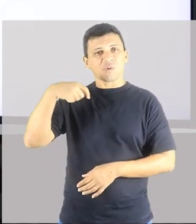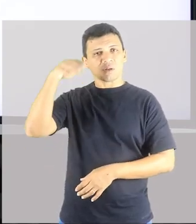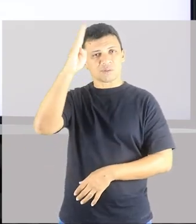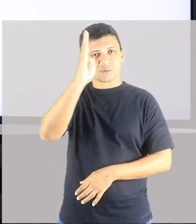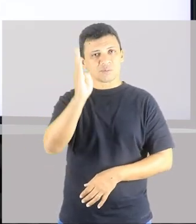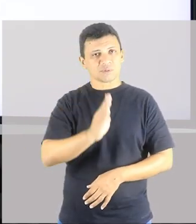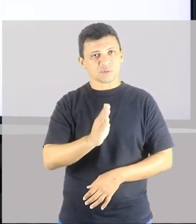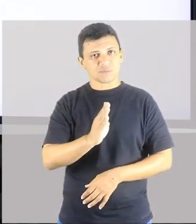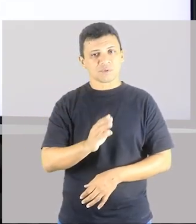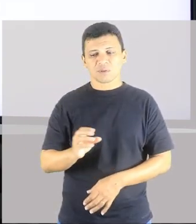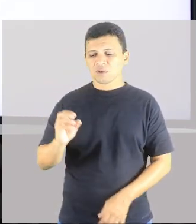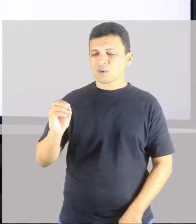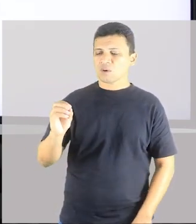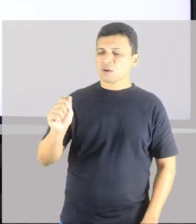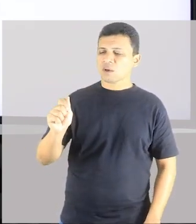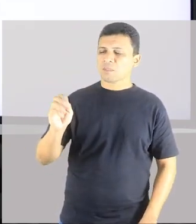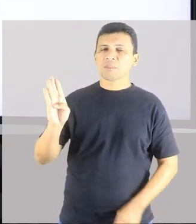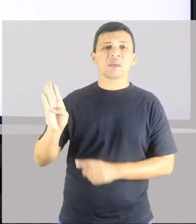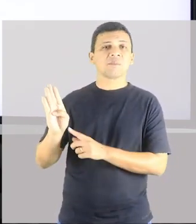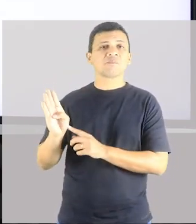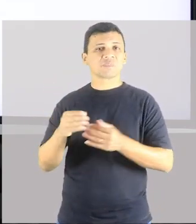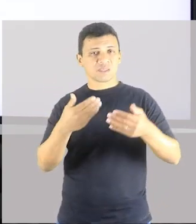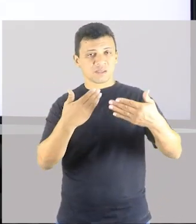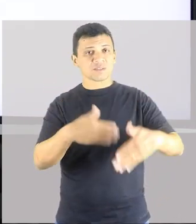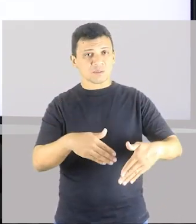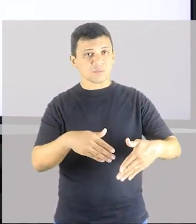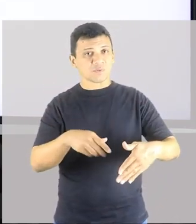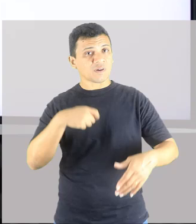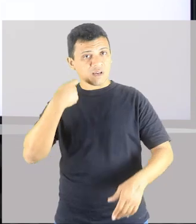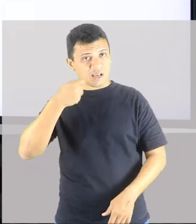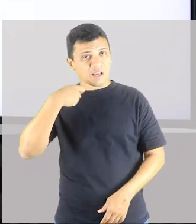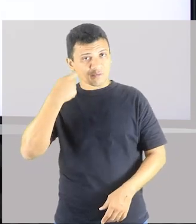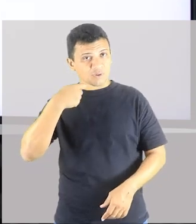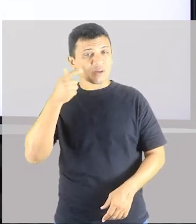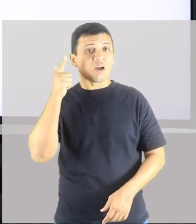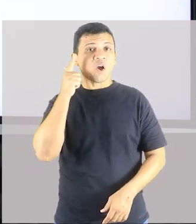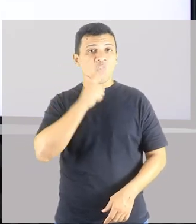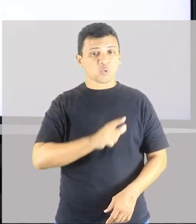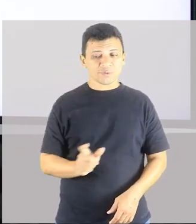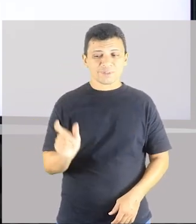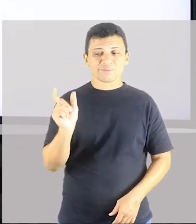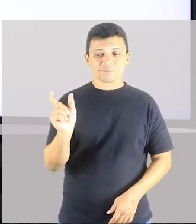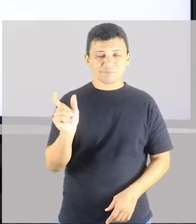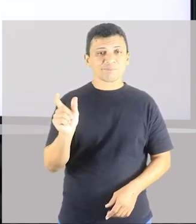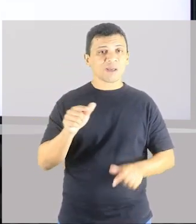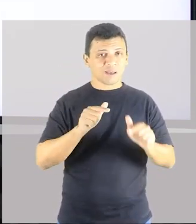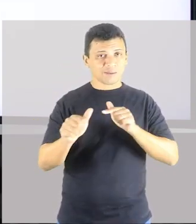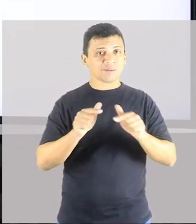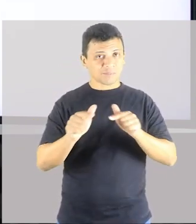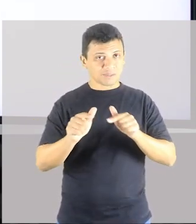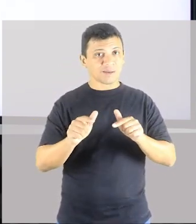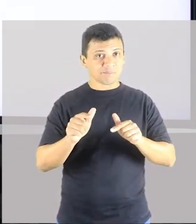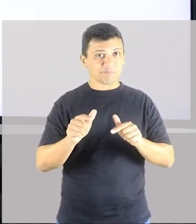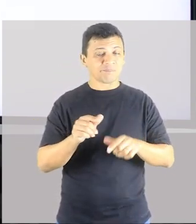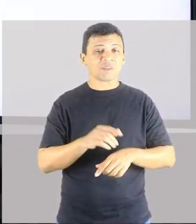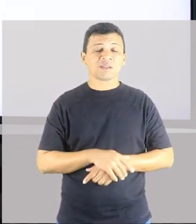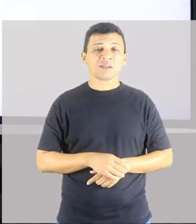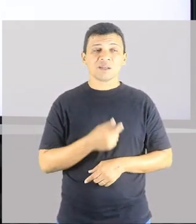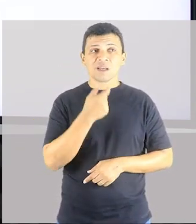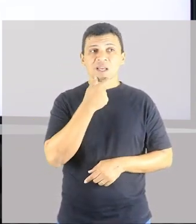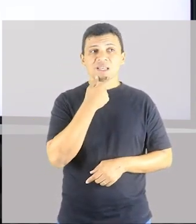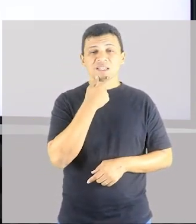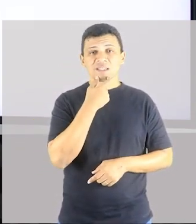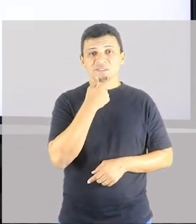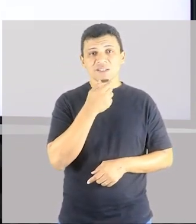essa OAB, essa prova que os advogados aqui fazem para eles poderem receber a licença deles para atuar como tal, em inglês